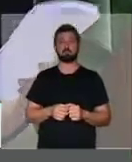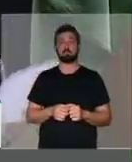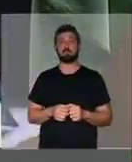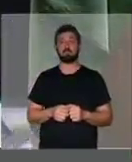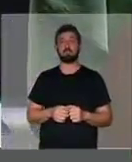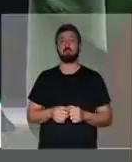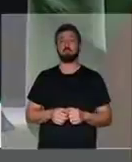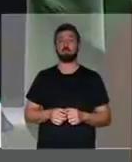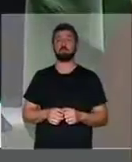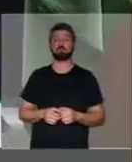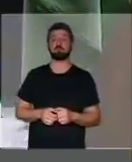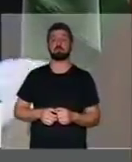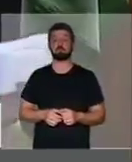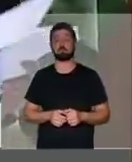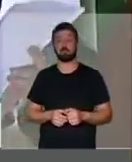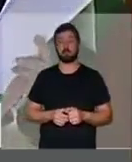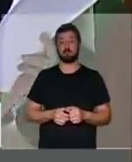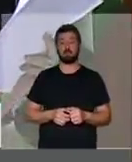seu turno,